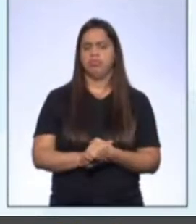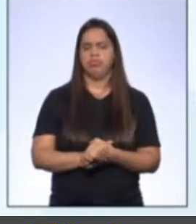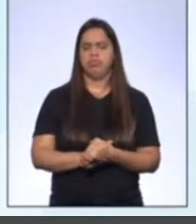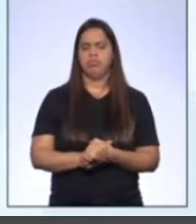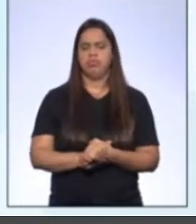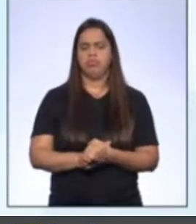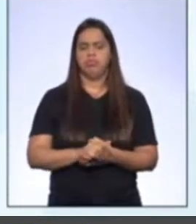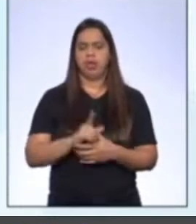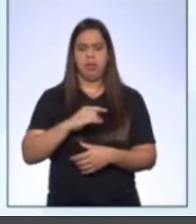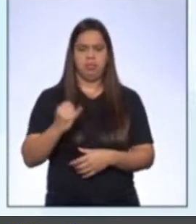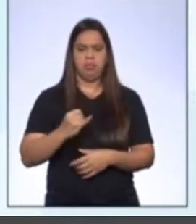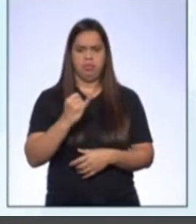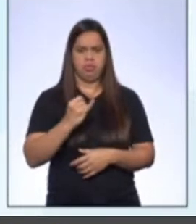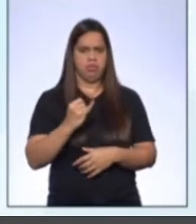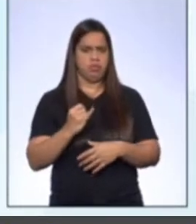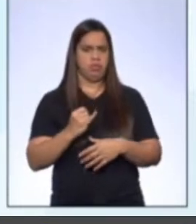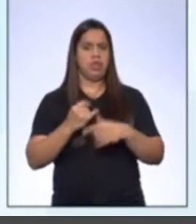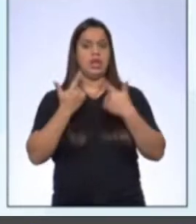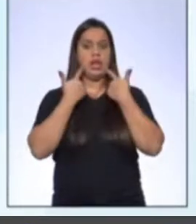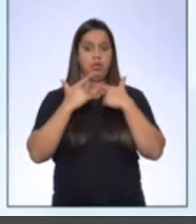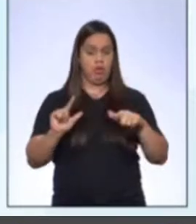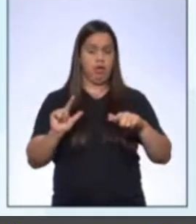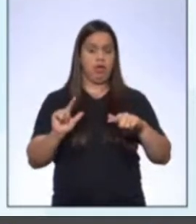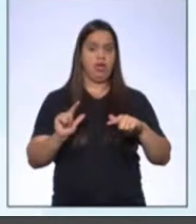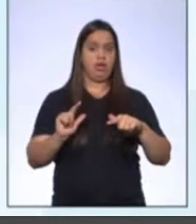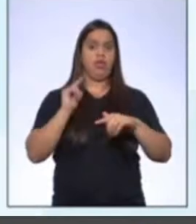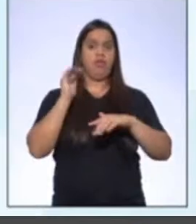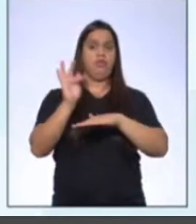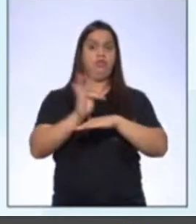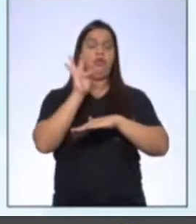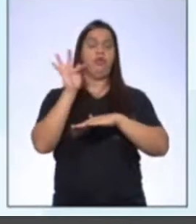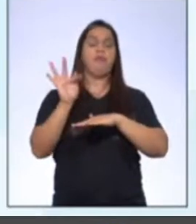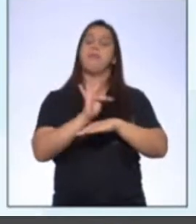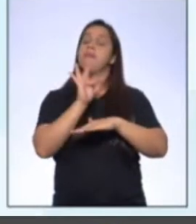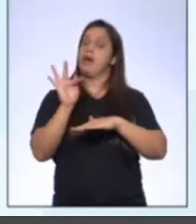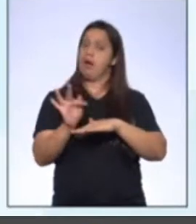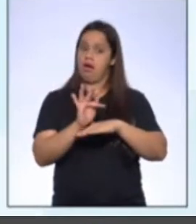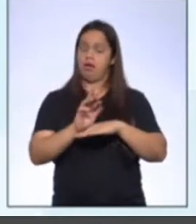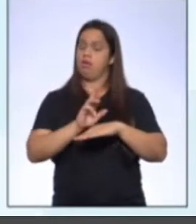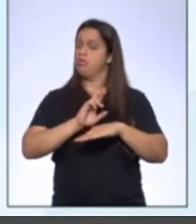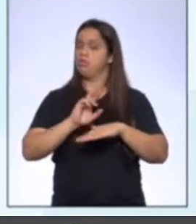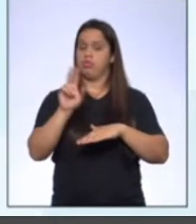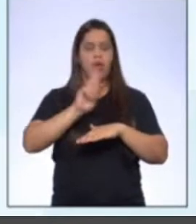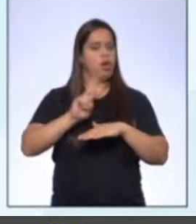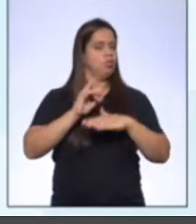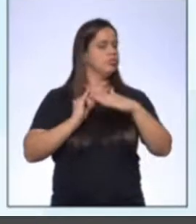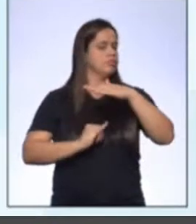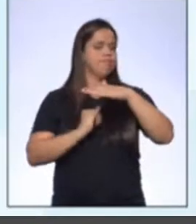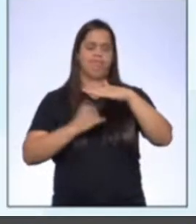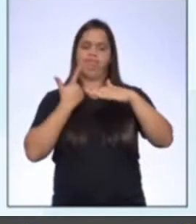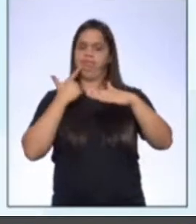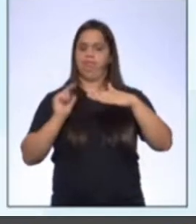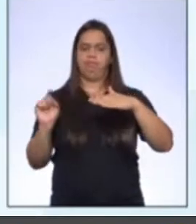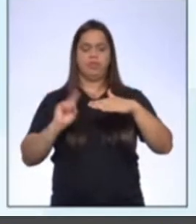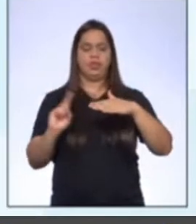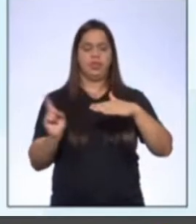usar linguagem culta, linguagem formal, né? Eles não utilizam linguagem informal. Então